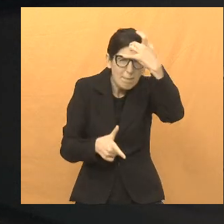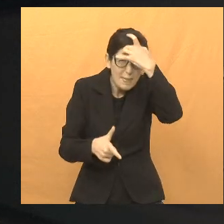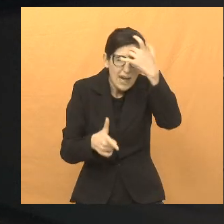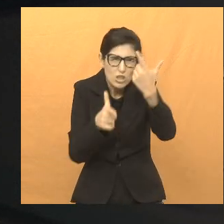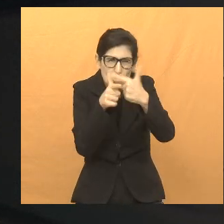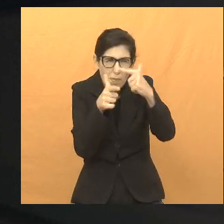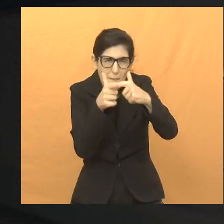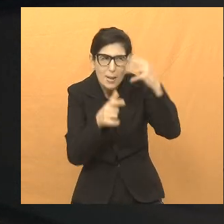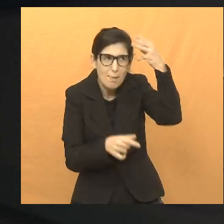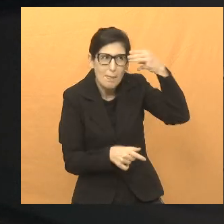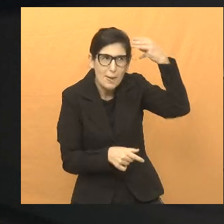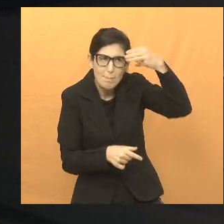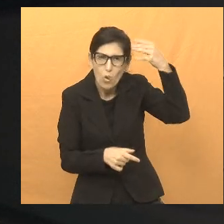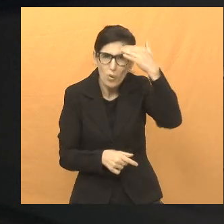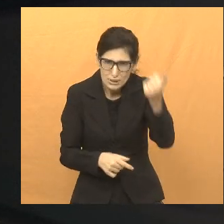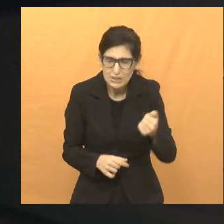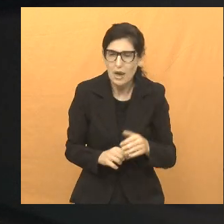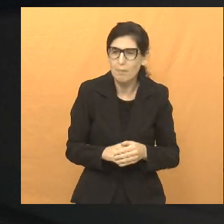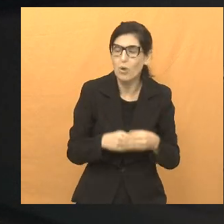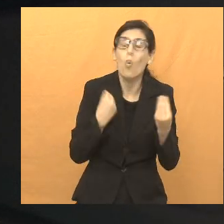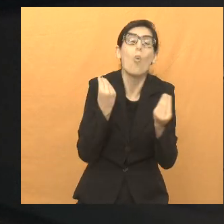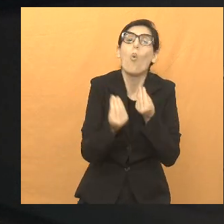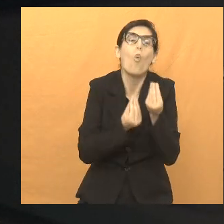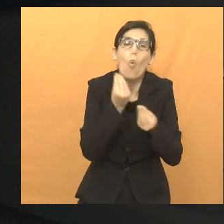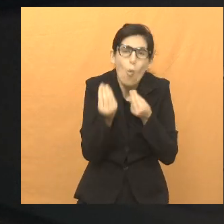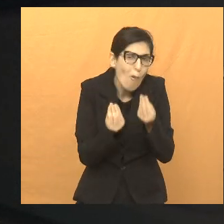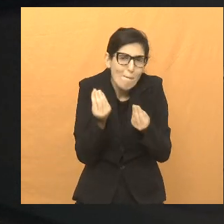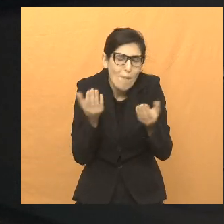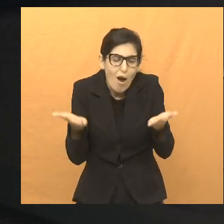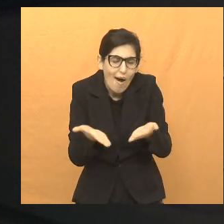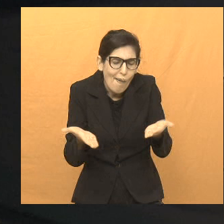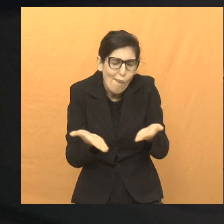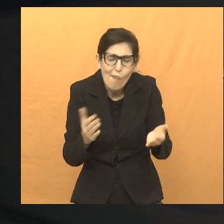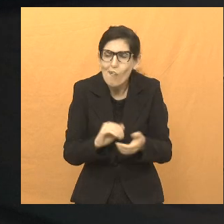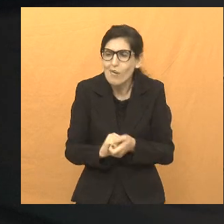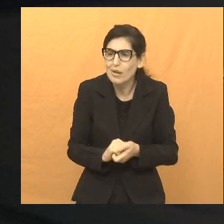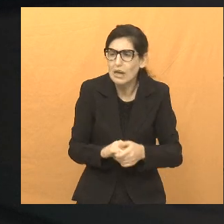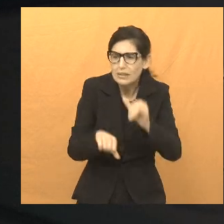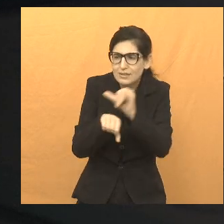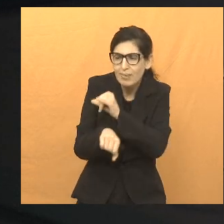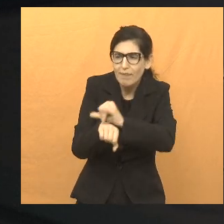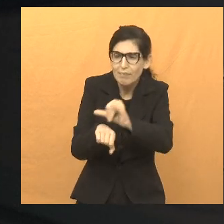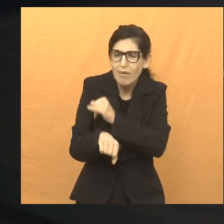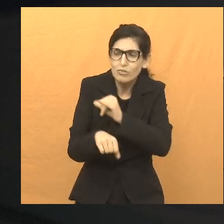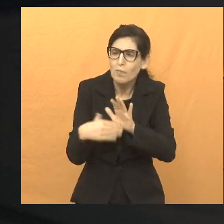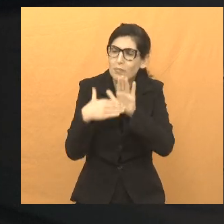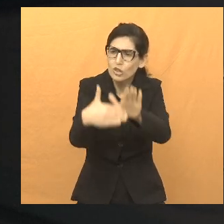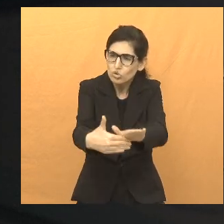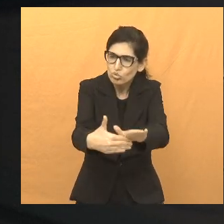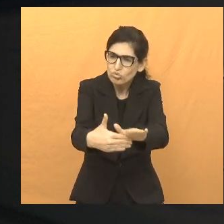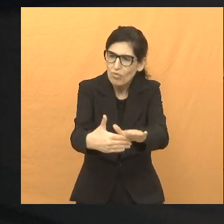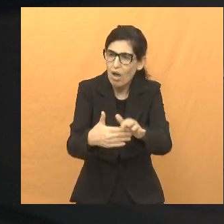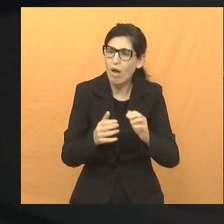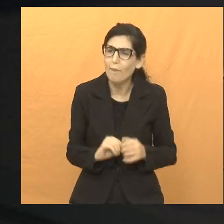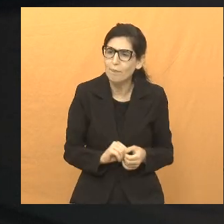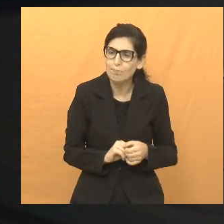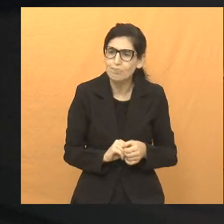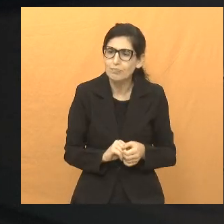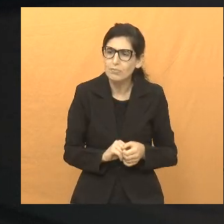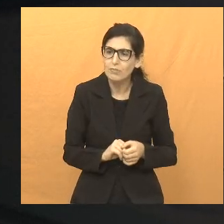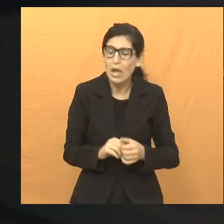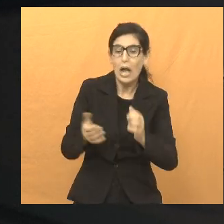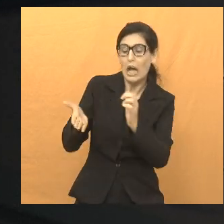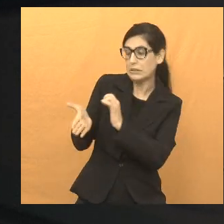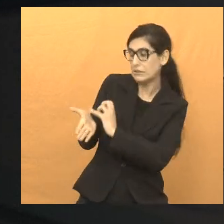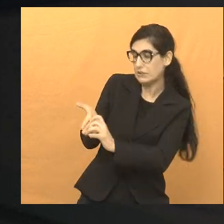né? Então, eu queria saber qual é o procedimento da Secretaria de Saúde com